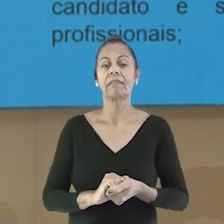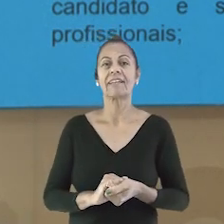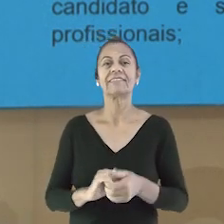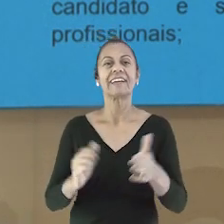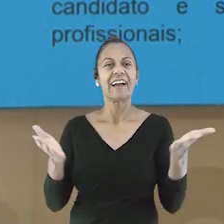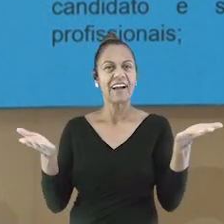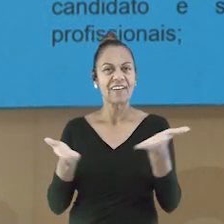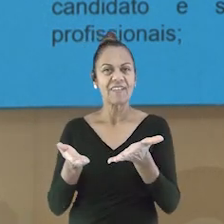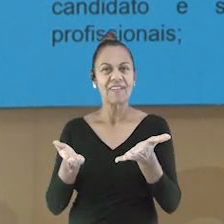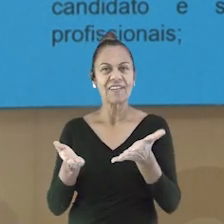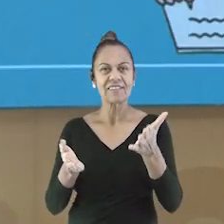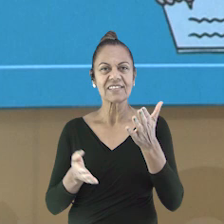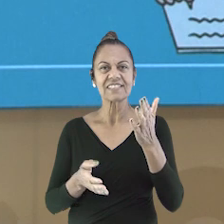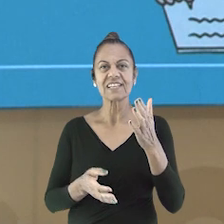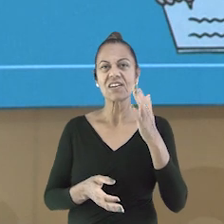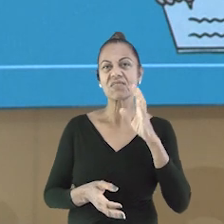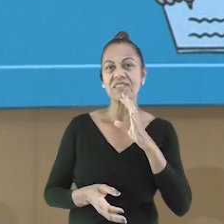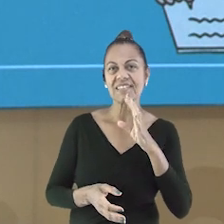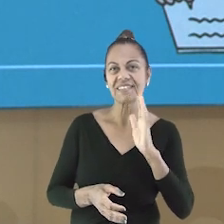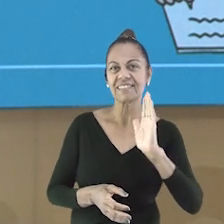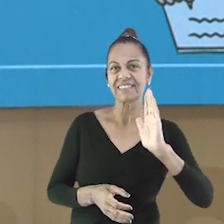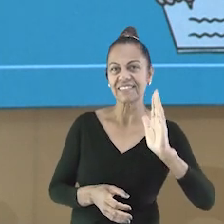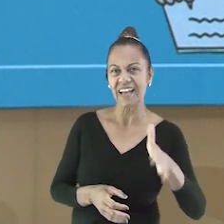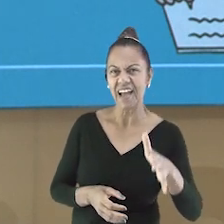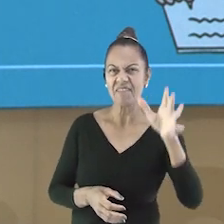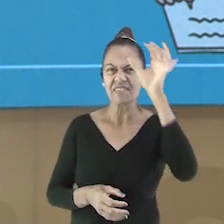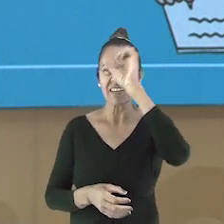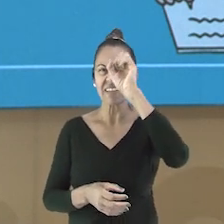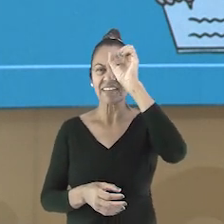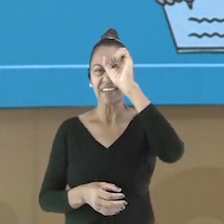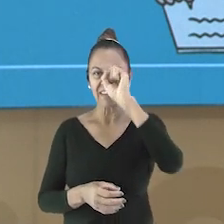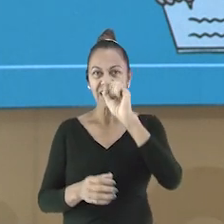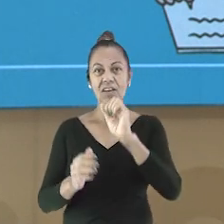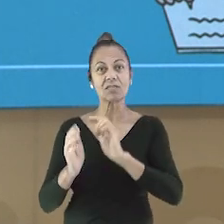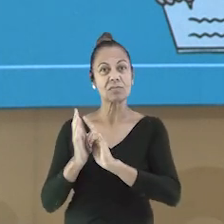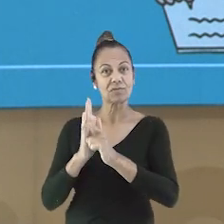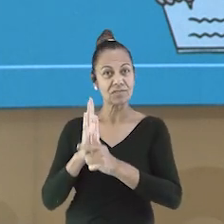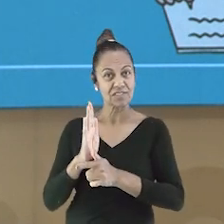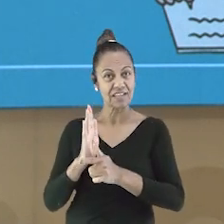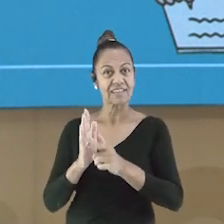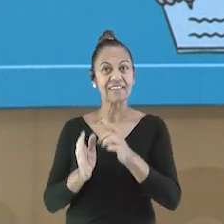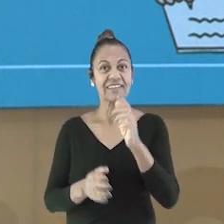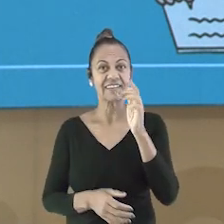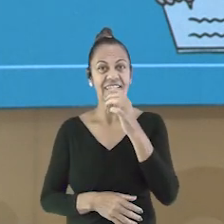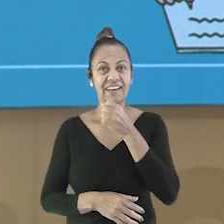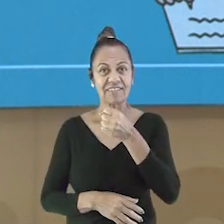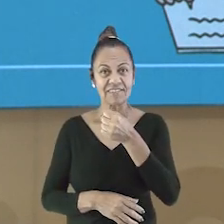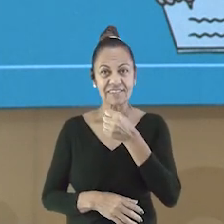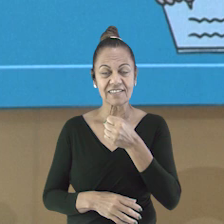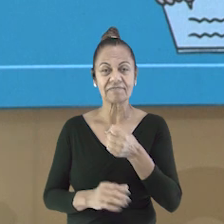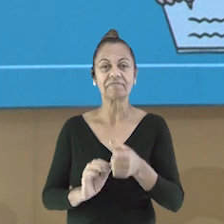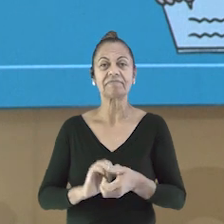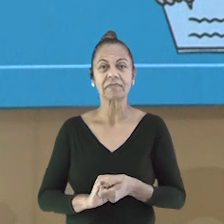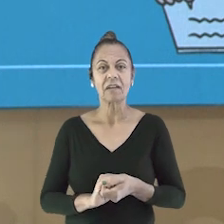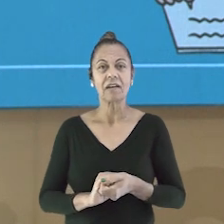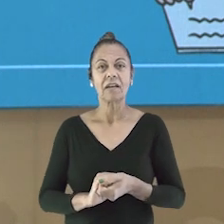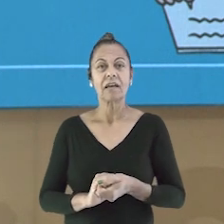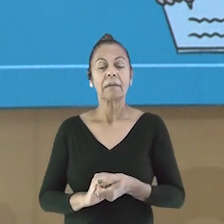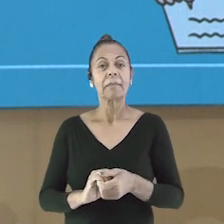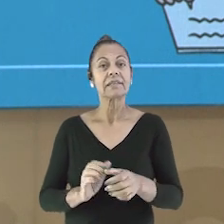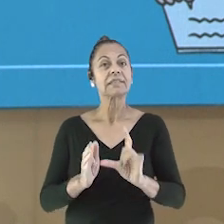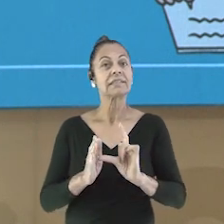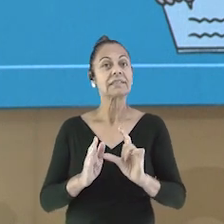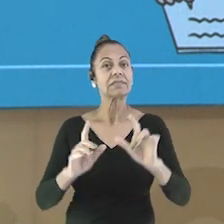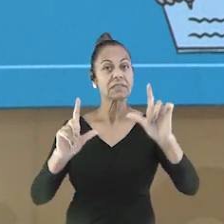profissionais. Agora que você já conheceu o gênero entrevista, vamos treinar seu conhecimento? Mas antes